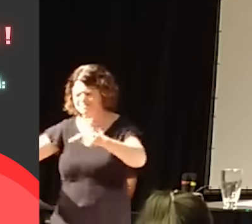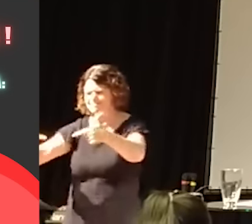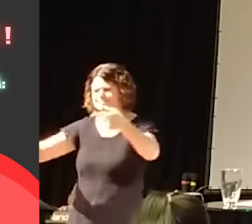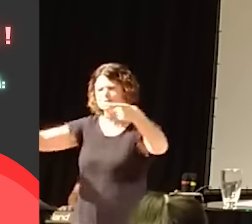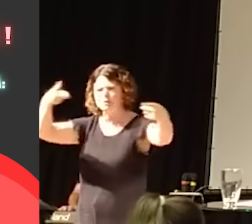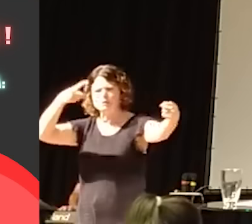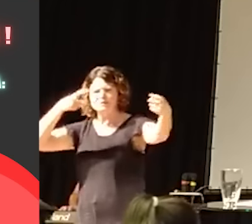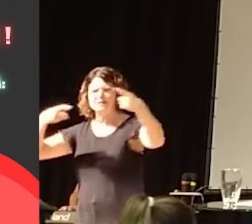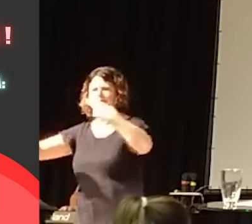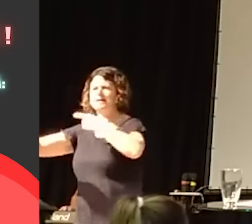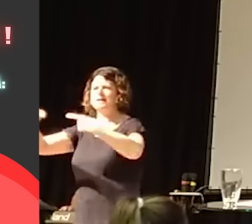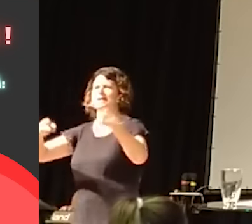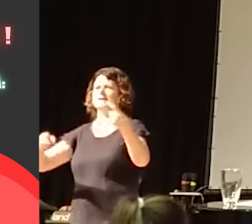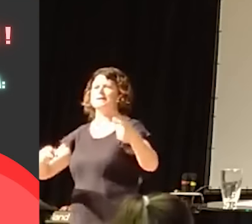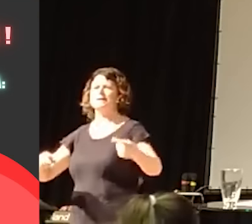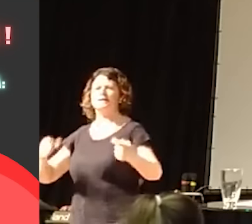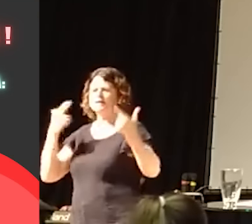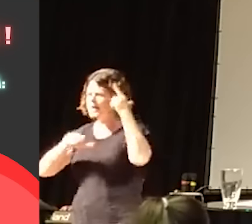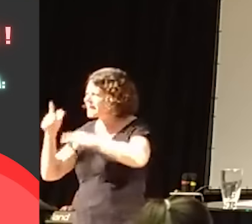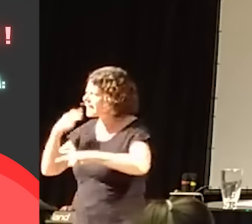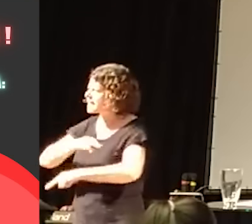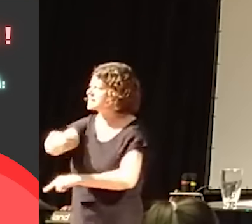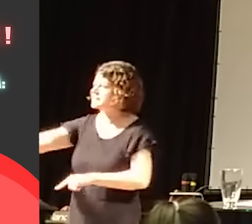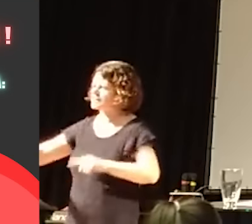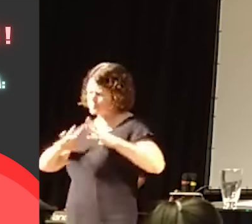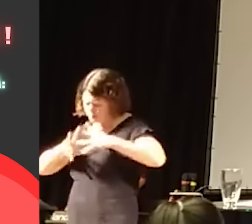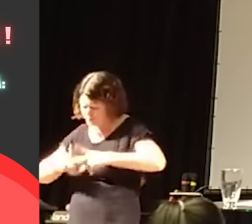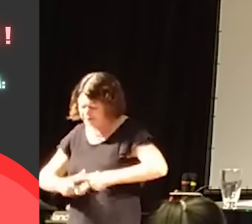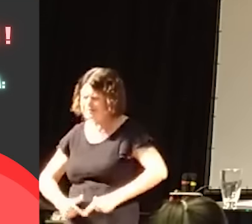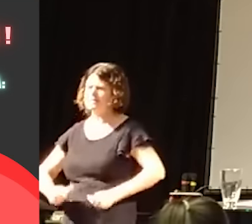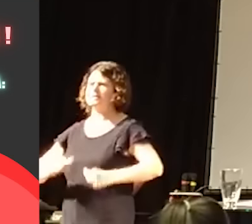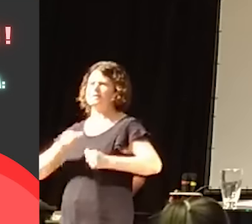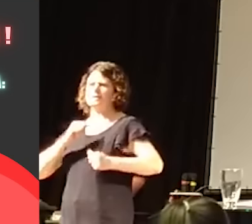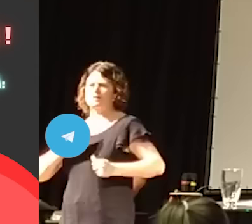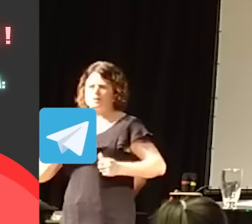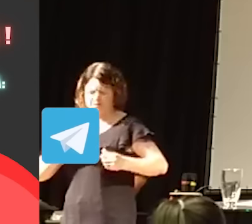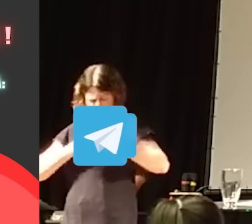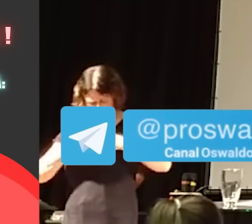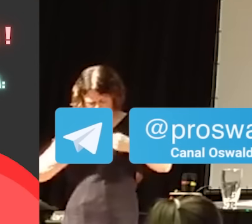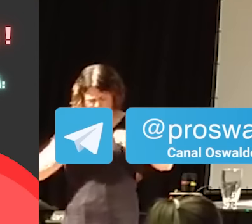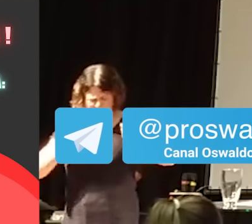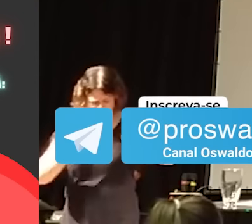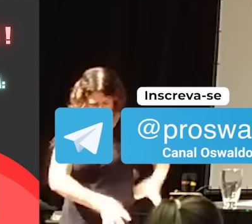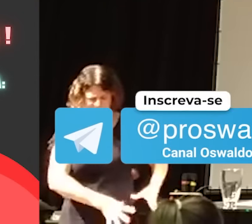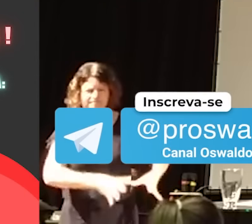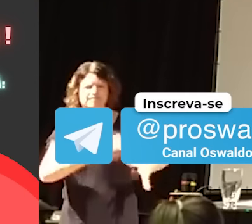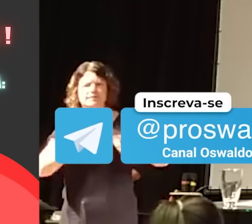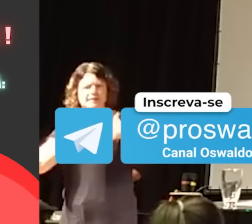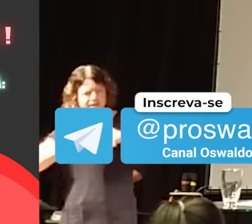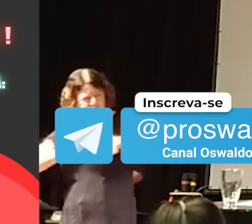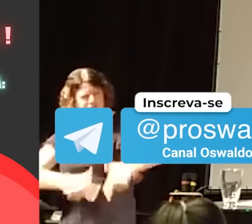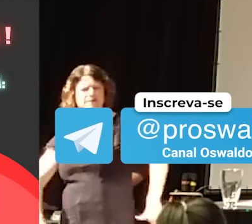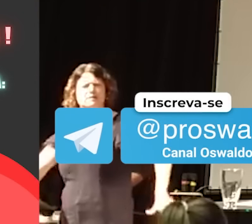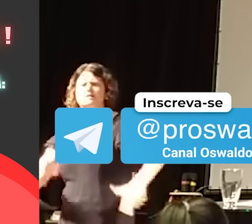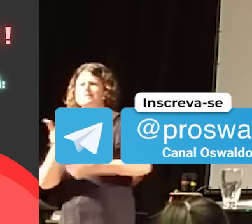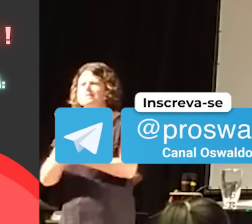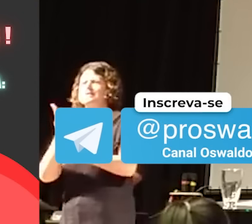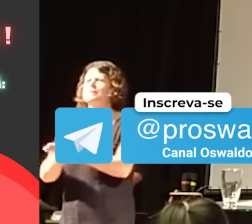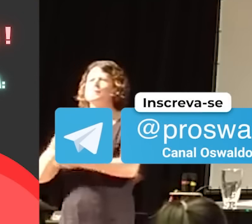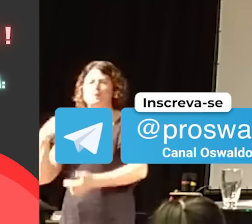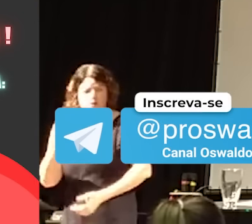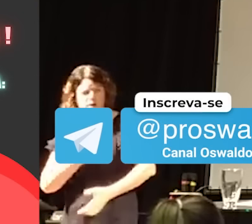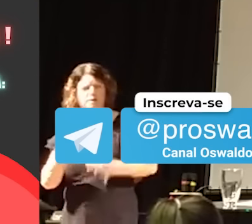essa batalha nos traga Purificação e Salvação em todo tempo para nós e para nossa casa nós